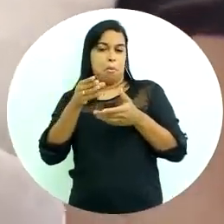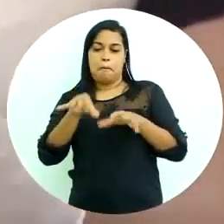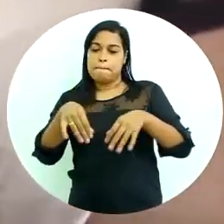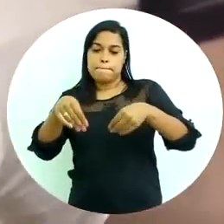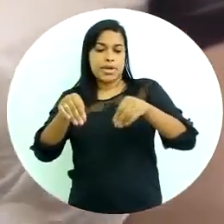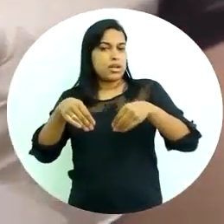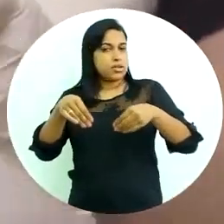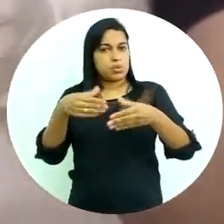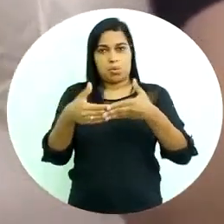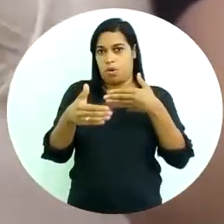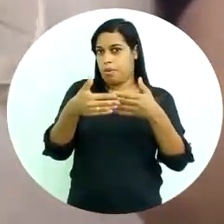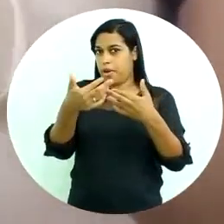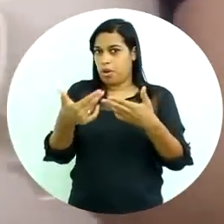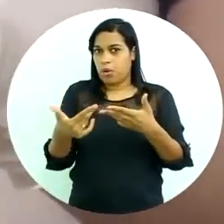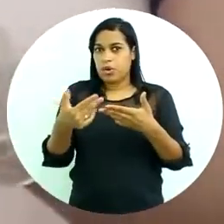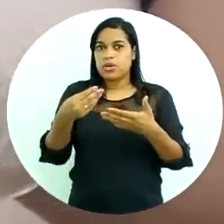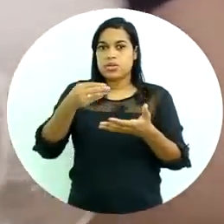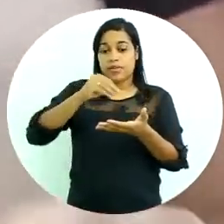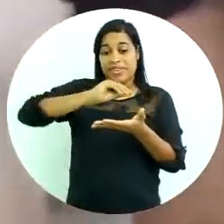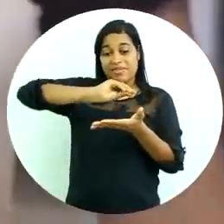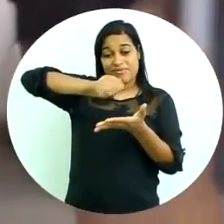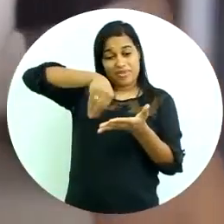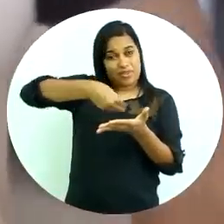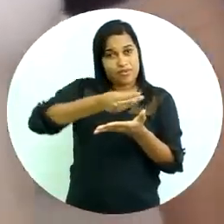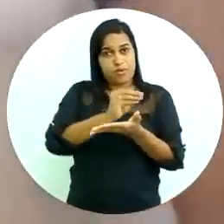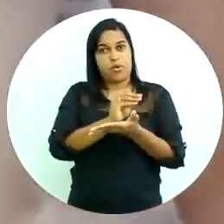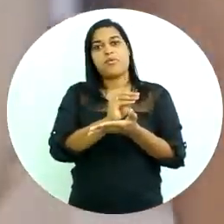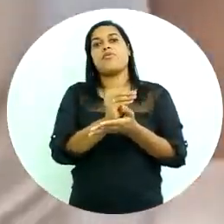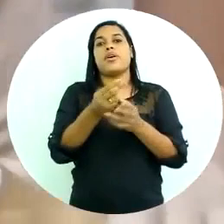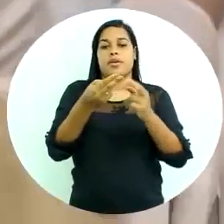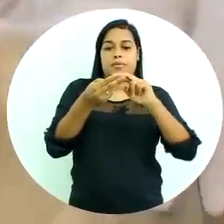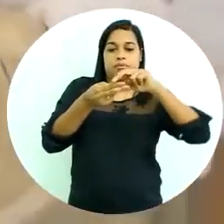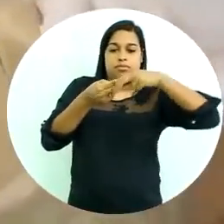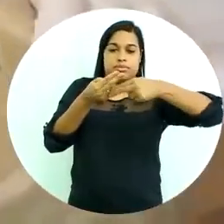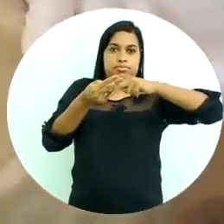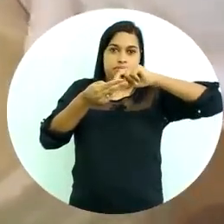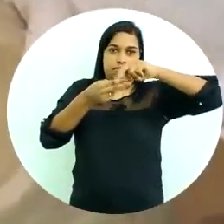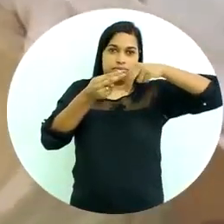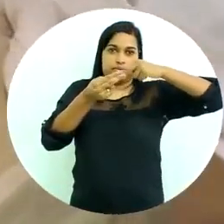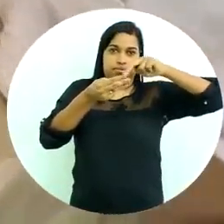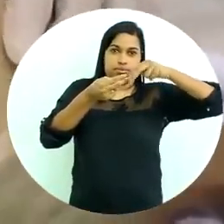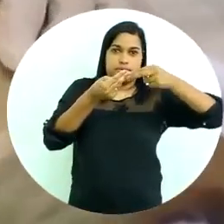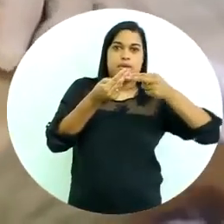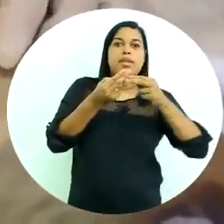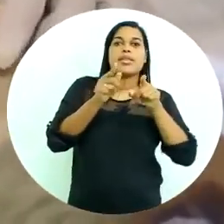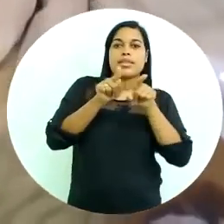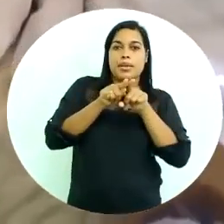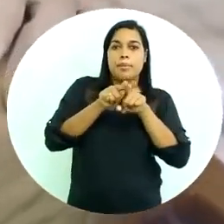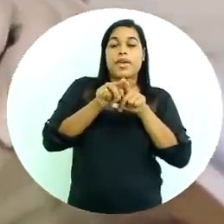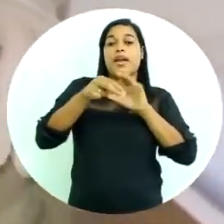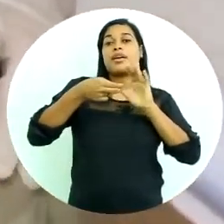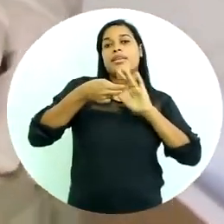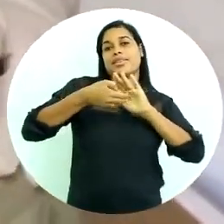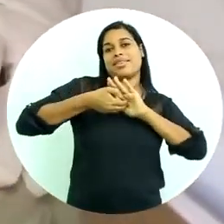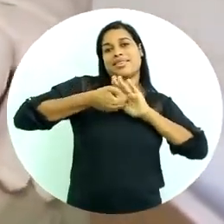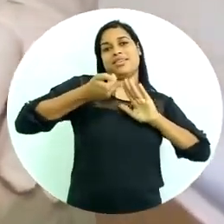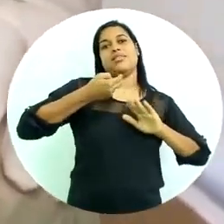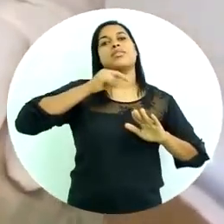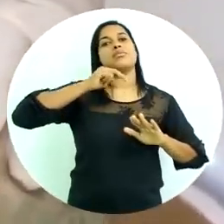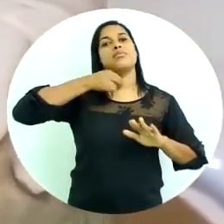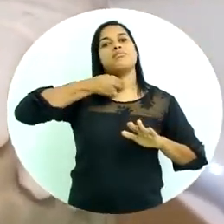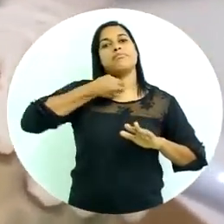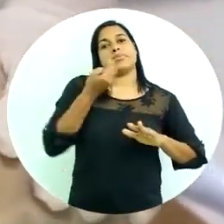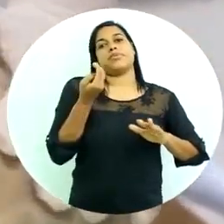gente tenha na hora, vai envolver nesses dedos e vai promover a retirada desse corpo